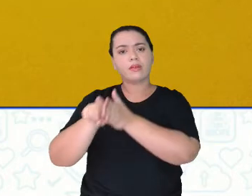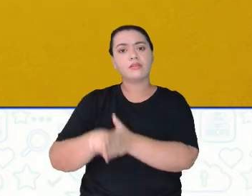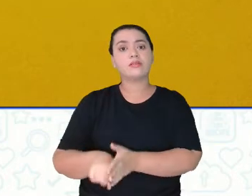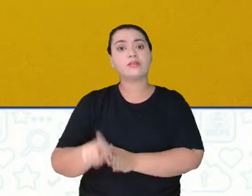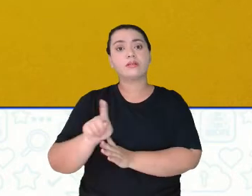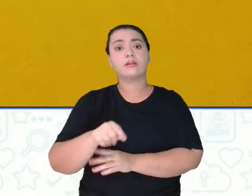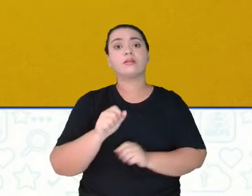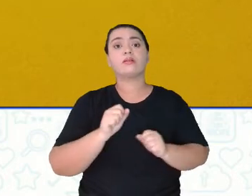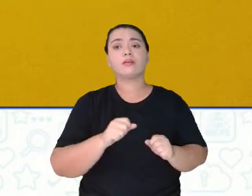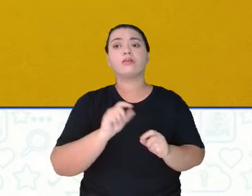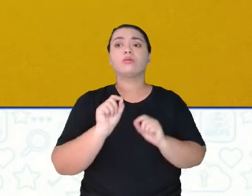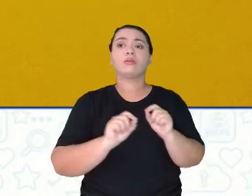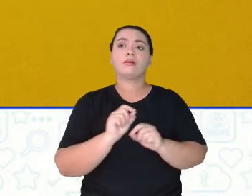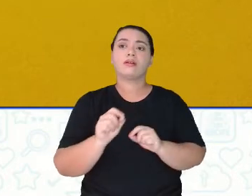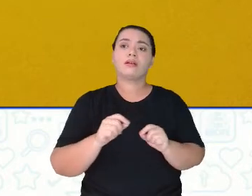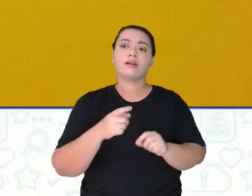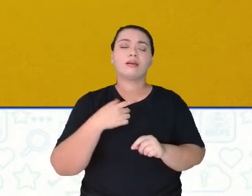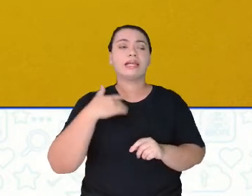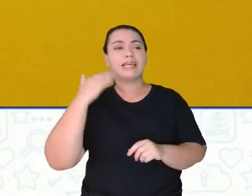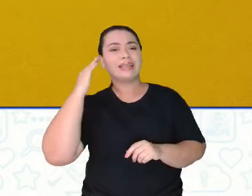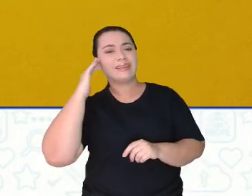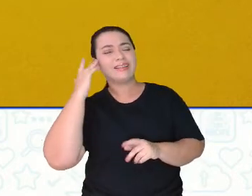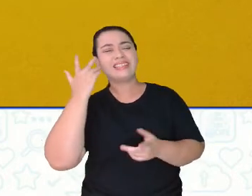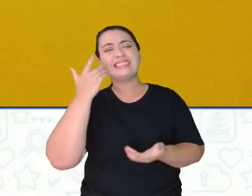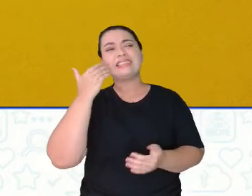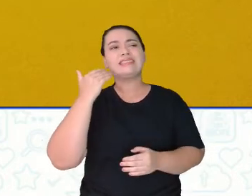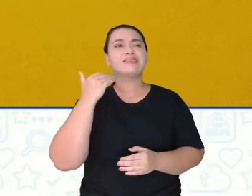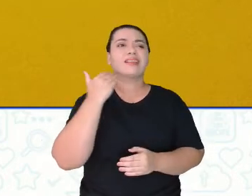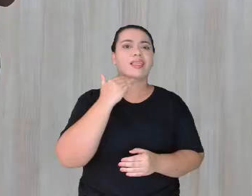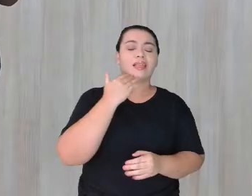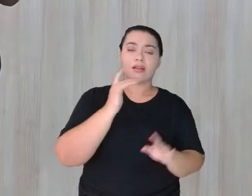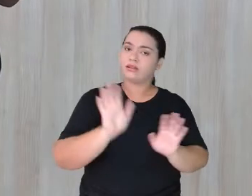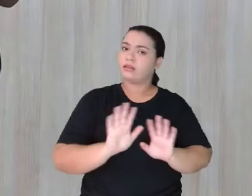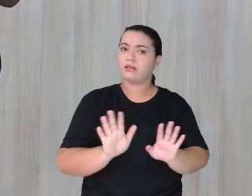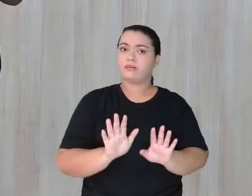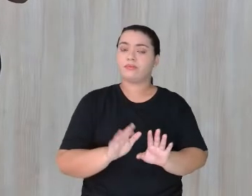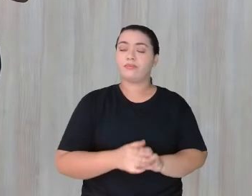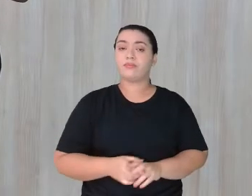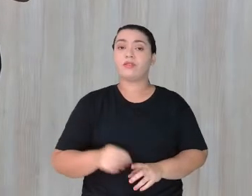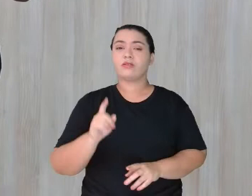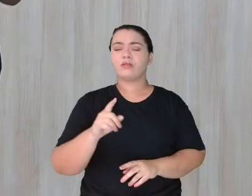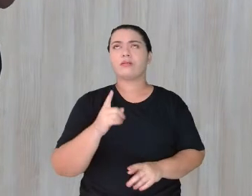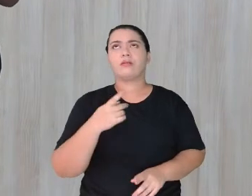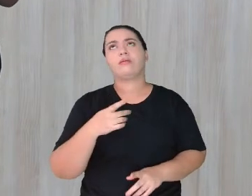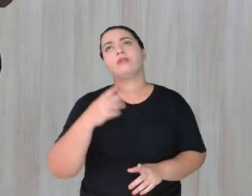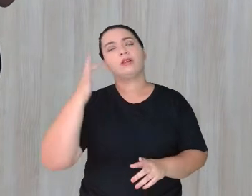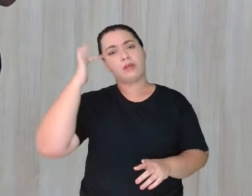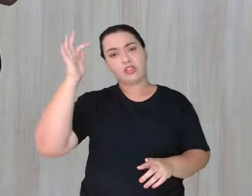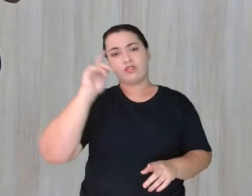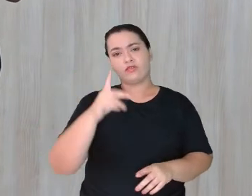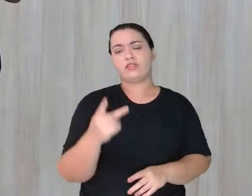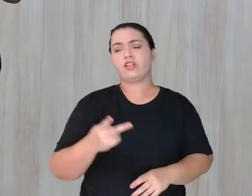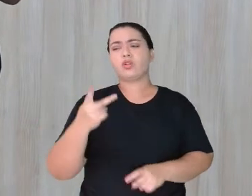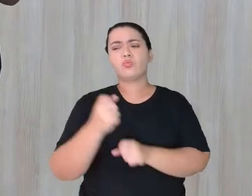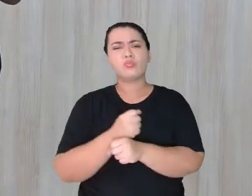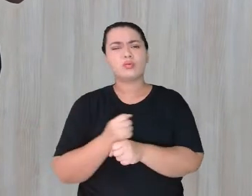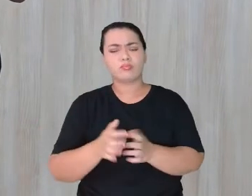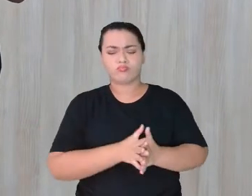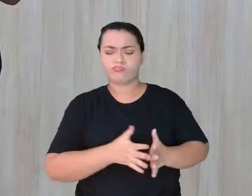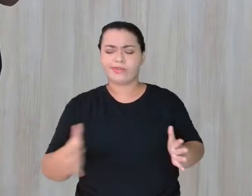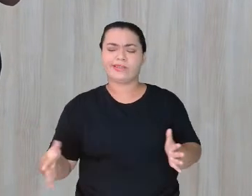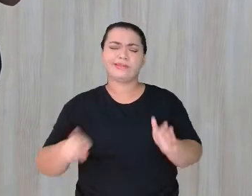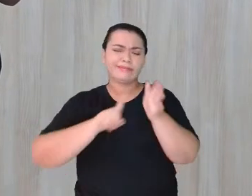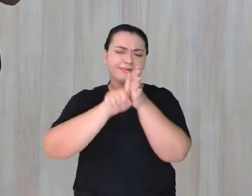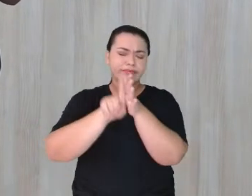não permitindo espaços para mal entendidos. E imagina só que você passou 2 anos fazendo uma investigação de